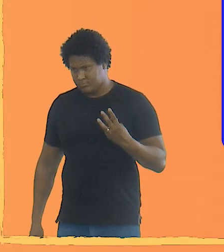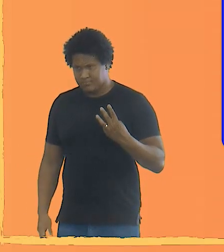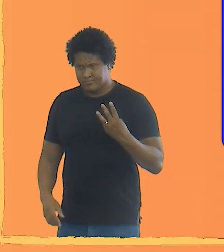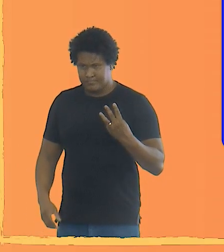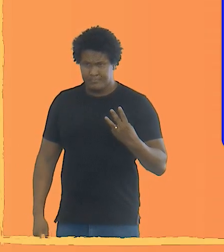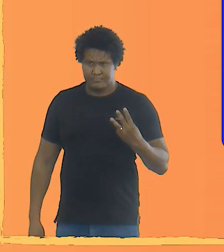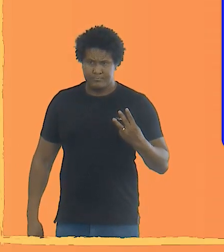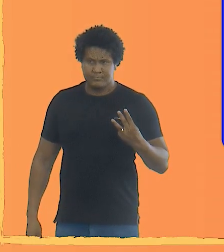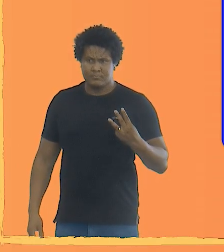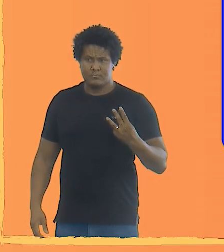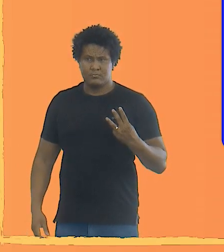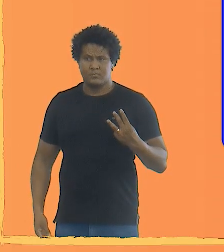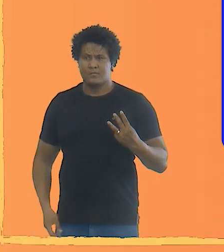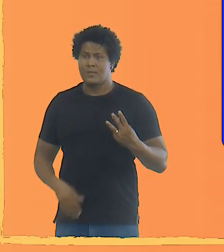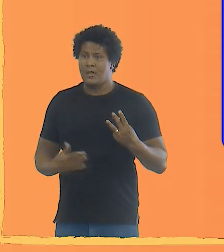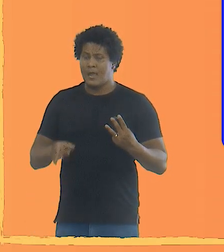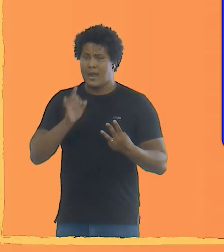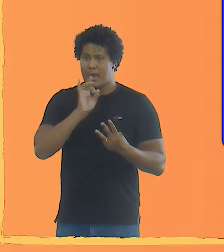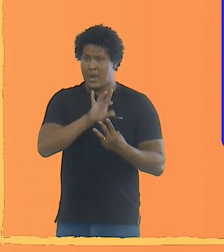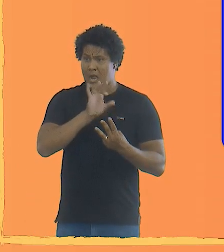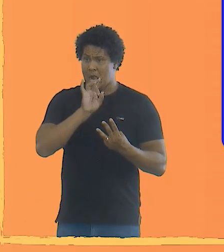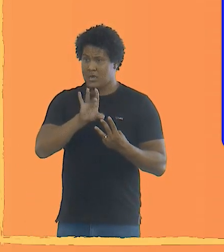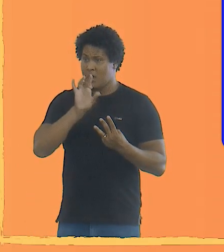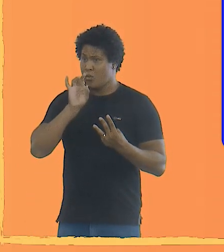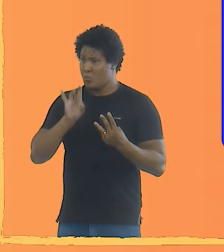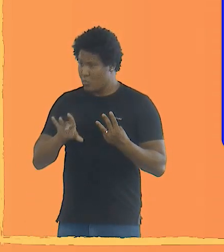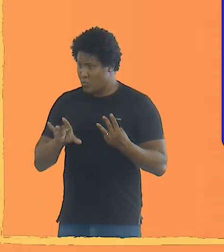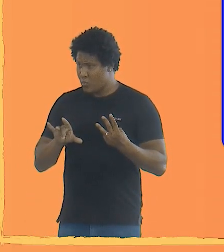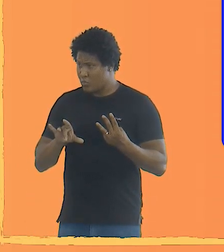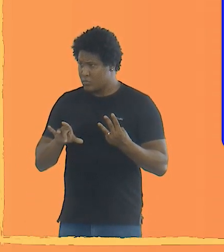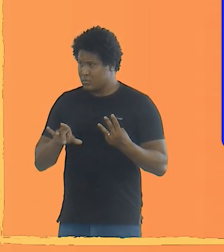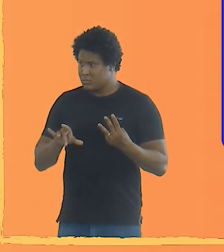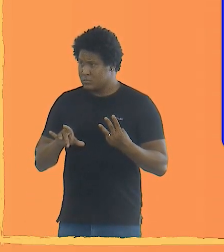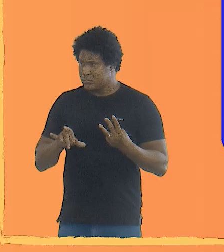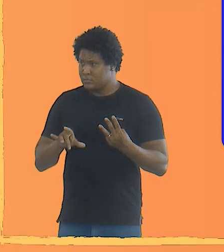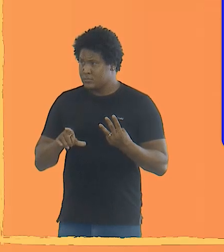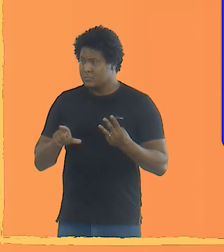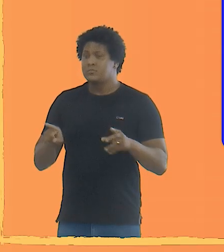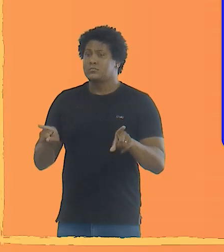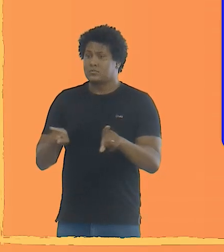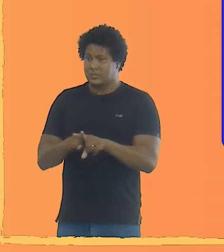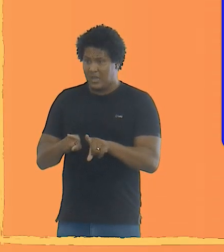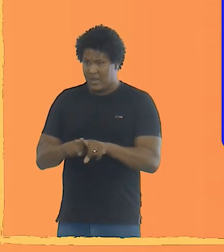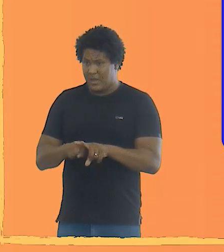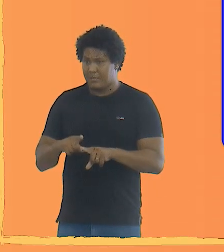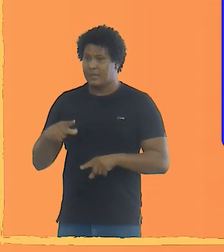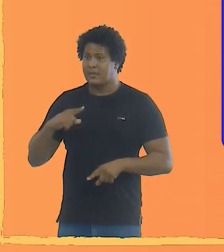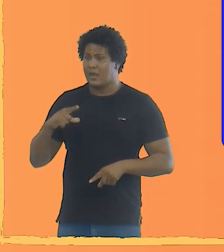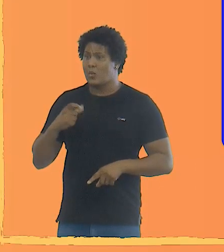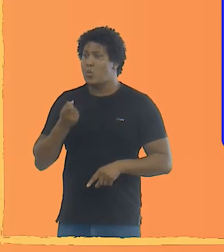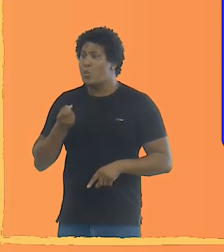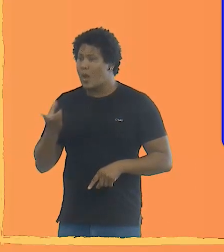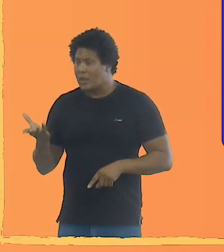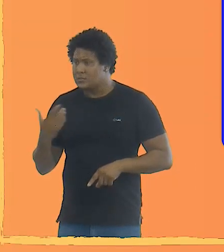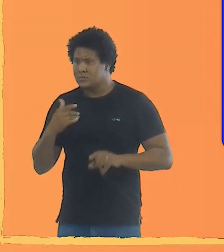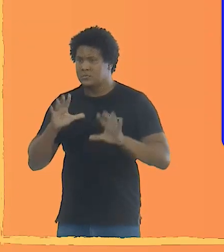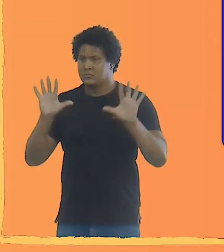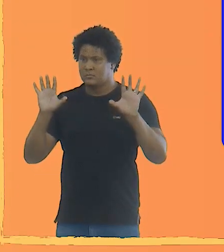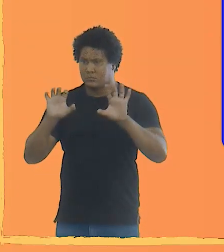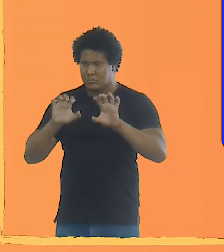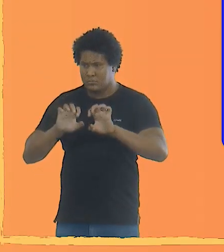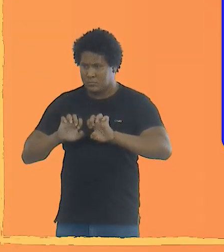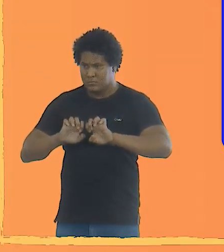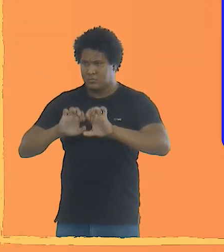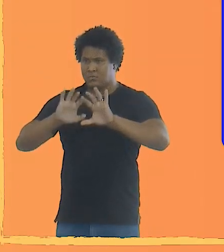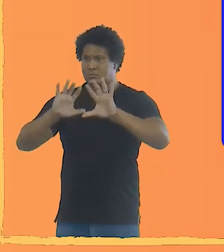cores secundárias. E cada uma dessas cores secundárias se apresenta em quantas tonalidades? Em 3 tonalidades. E